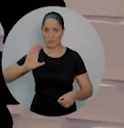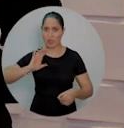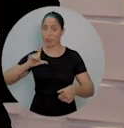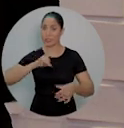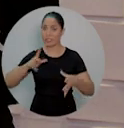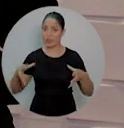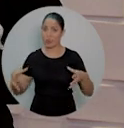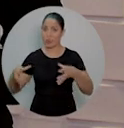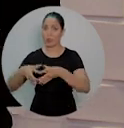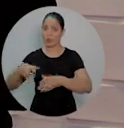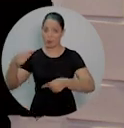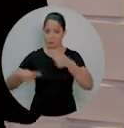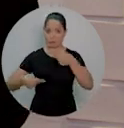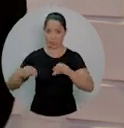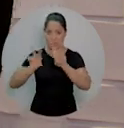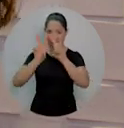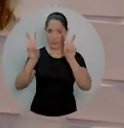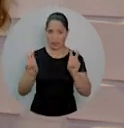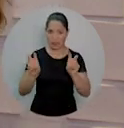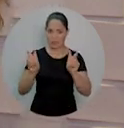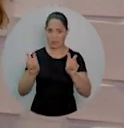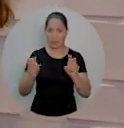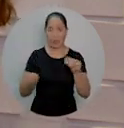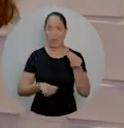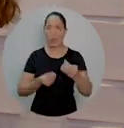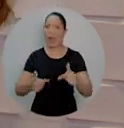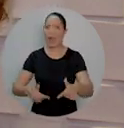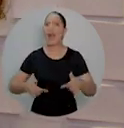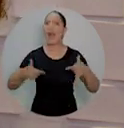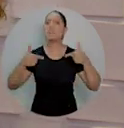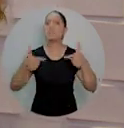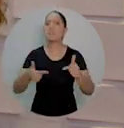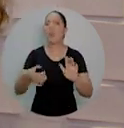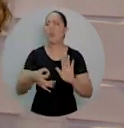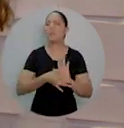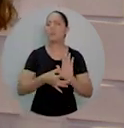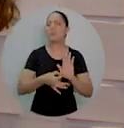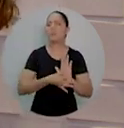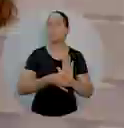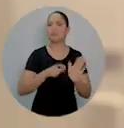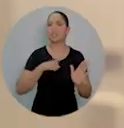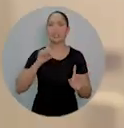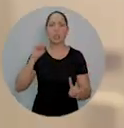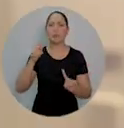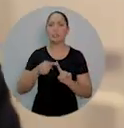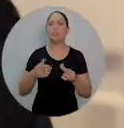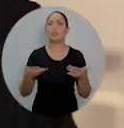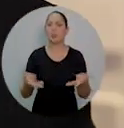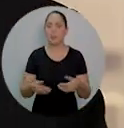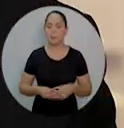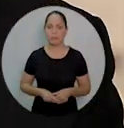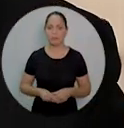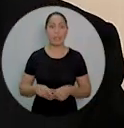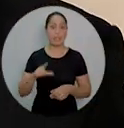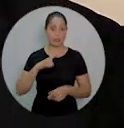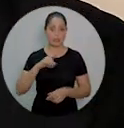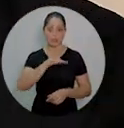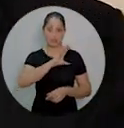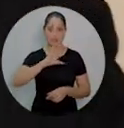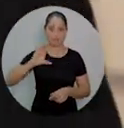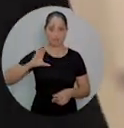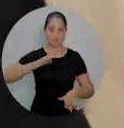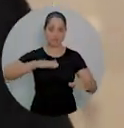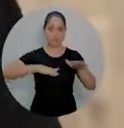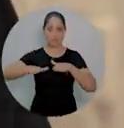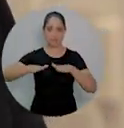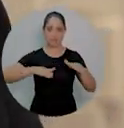grupo para poder estar debatendo o tema. Quais são as ações que vocês têm estudado? Numa das discussões na Comissão de